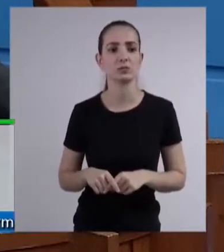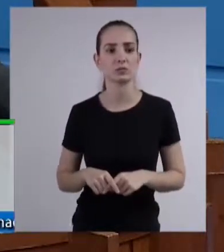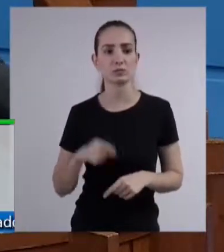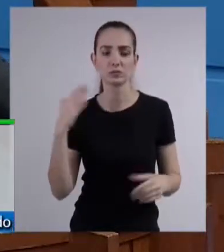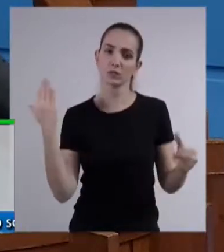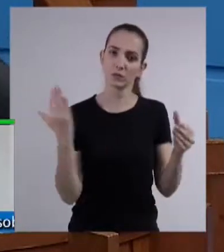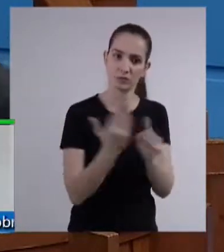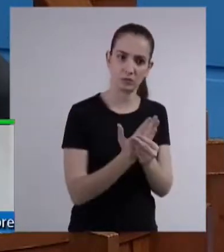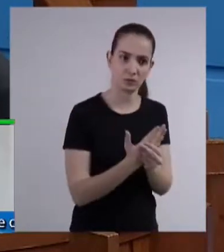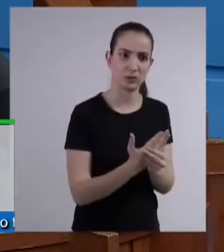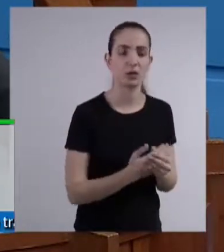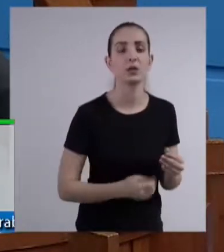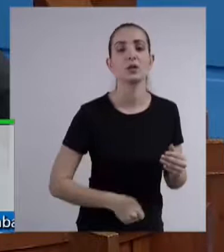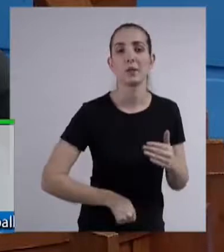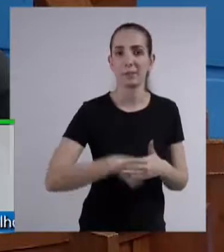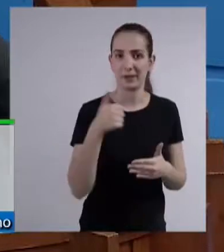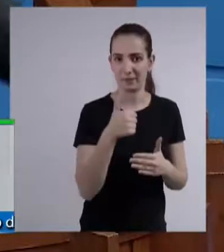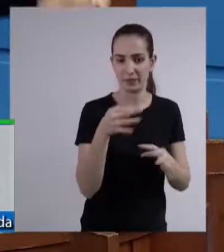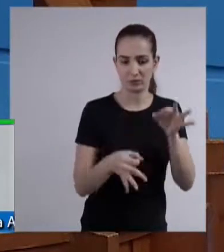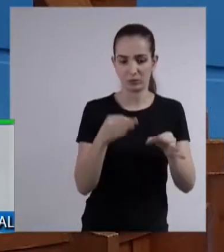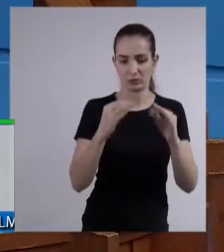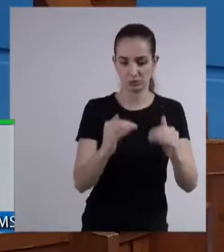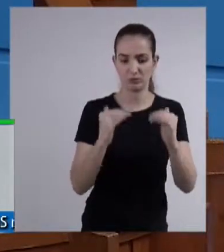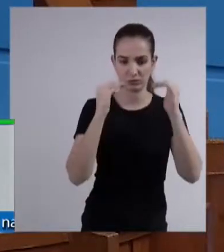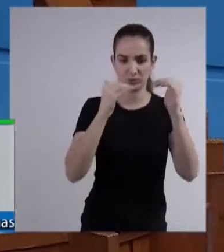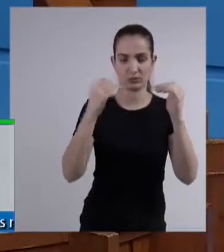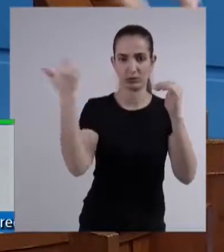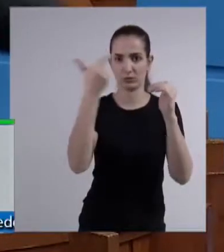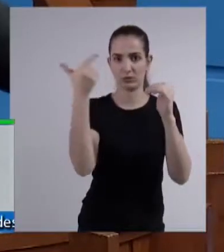da primeira para a segunda instância foi